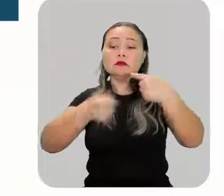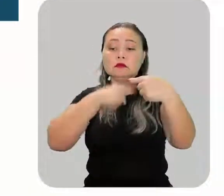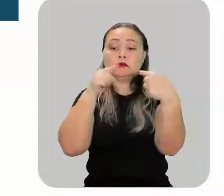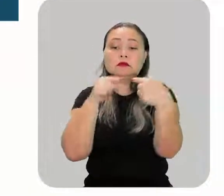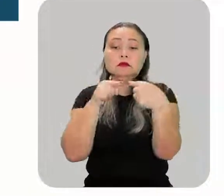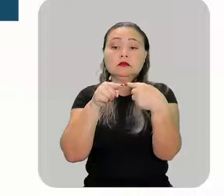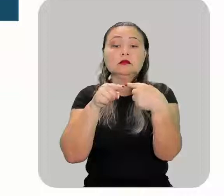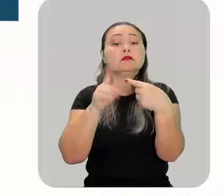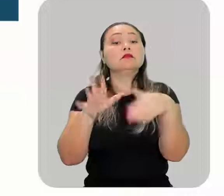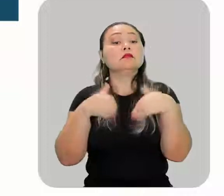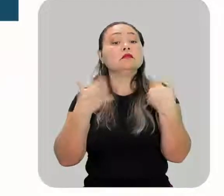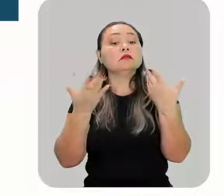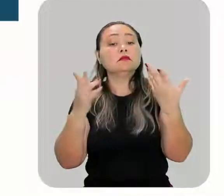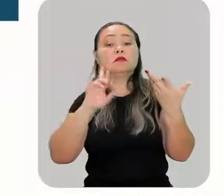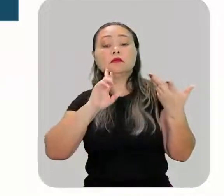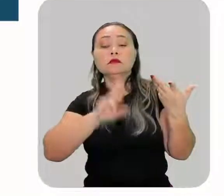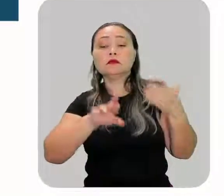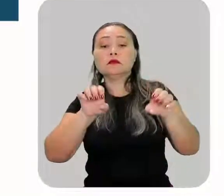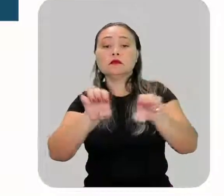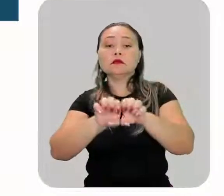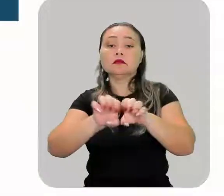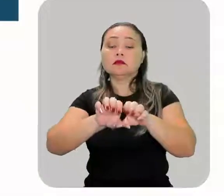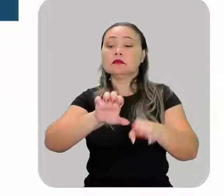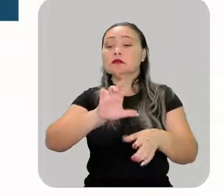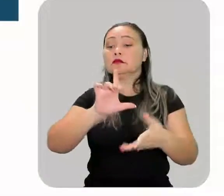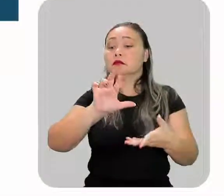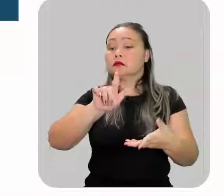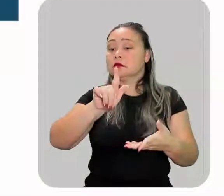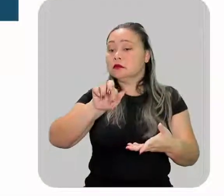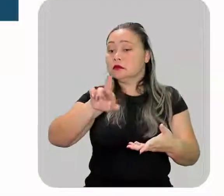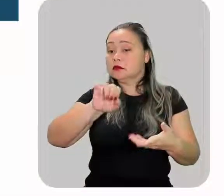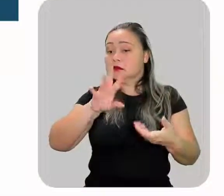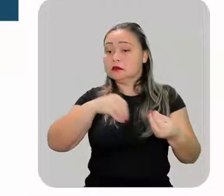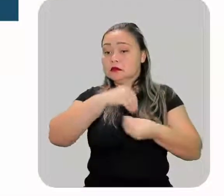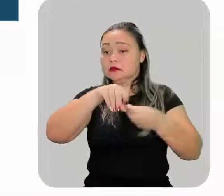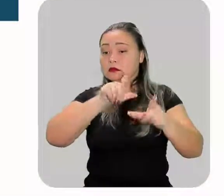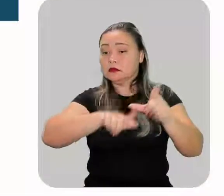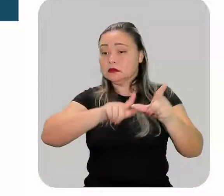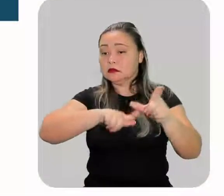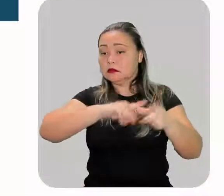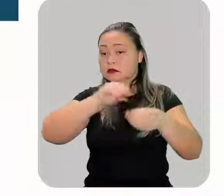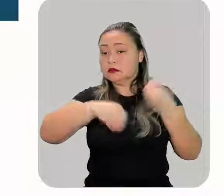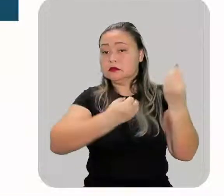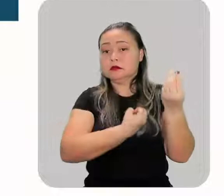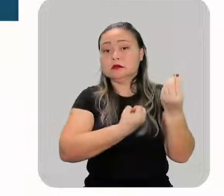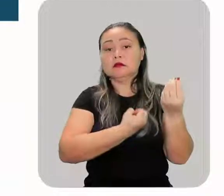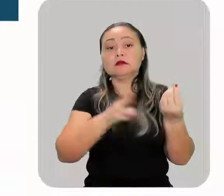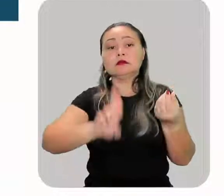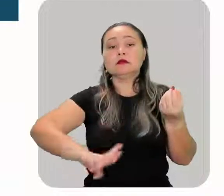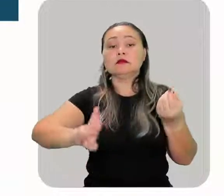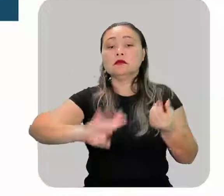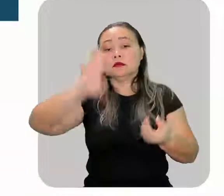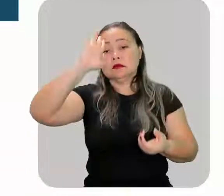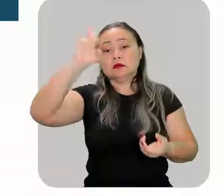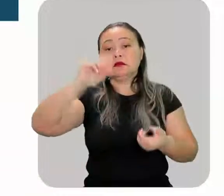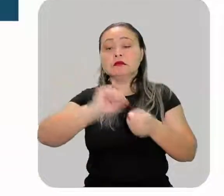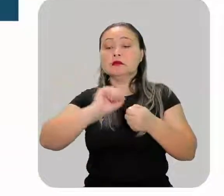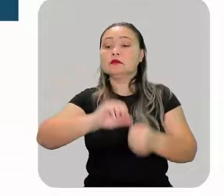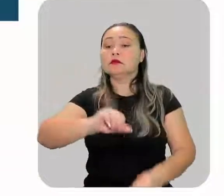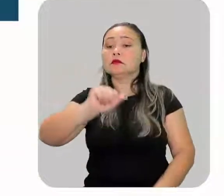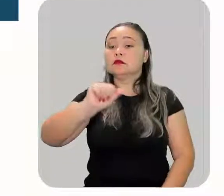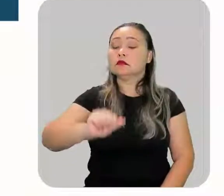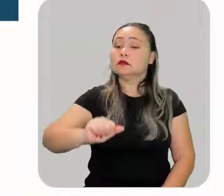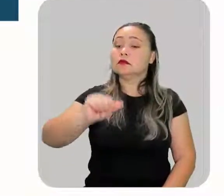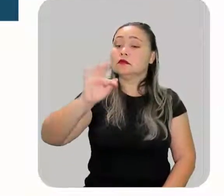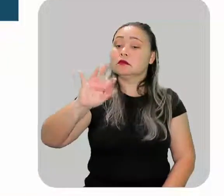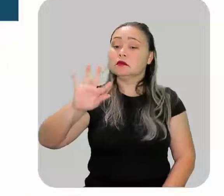é... resolver equações algébricas utilizando o teorema fundamental da